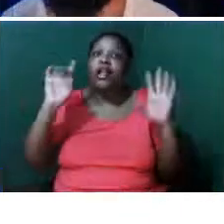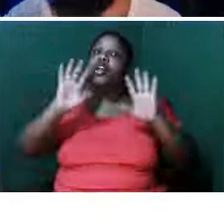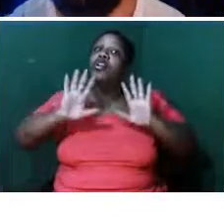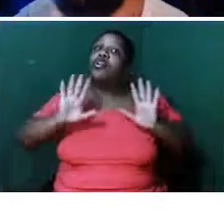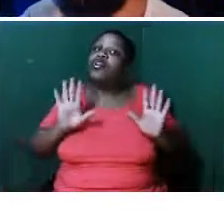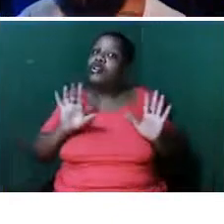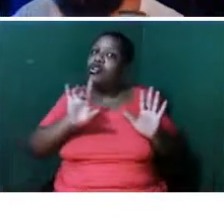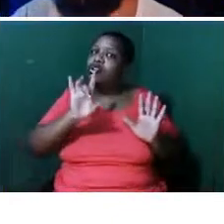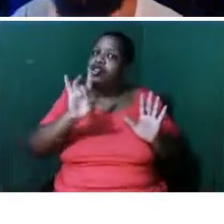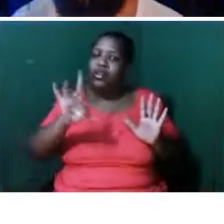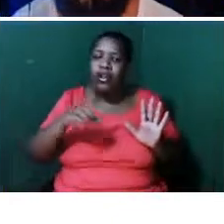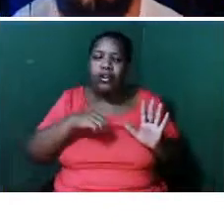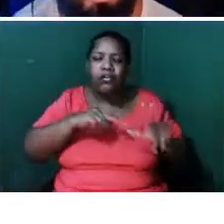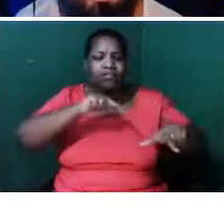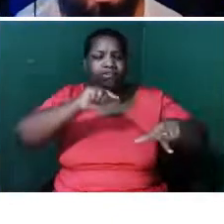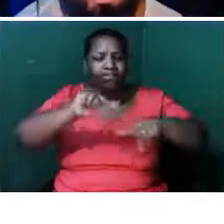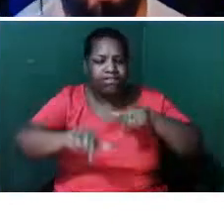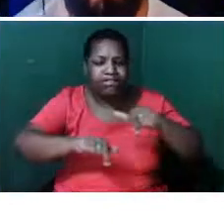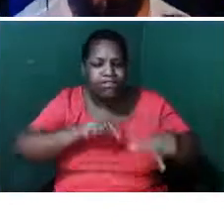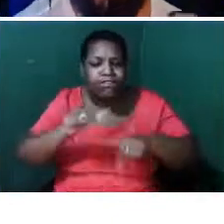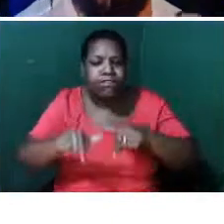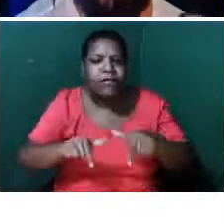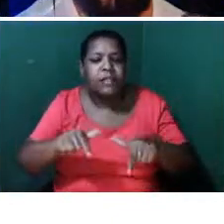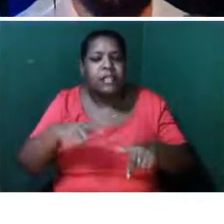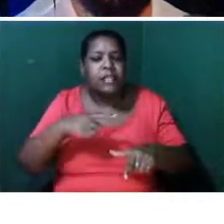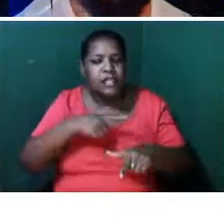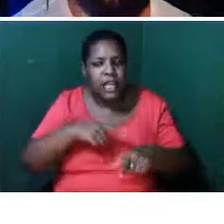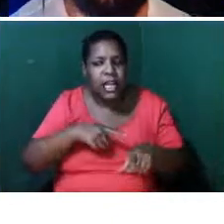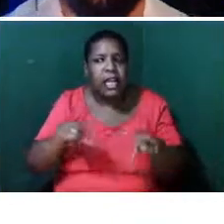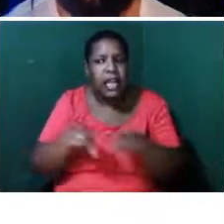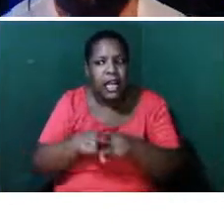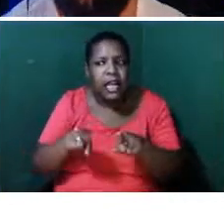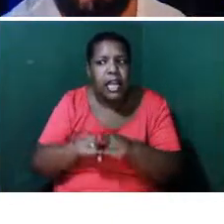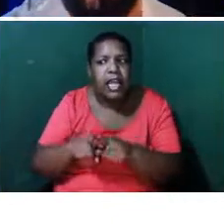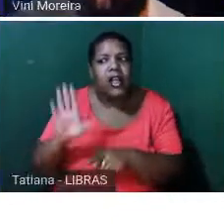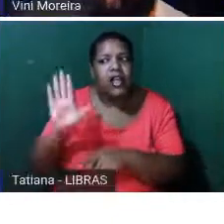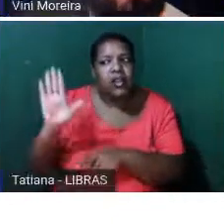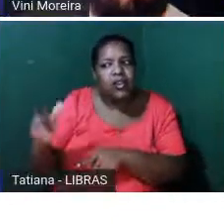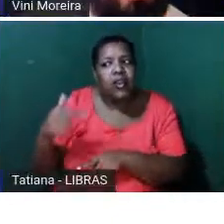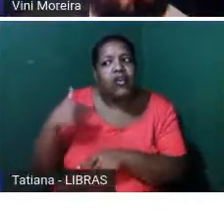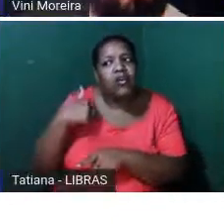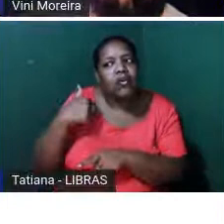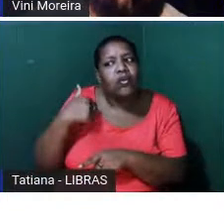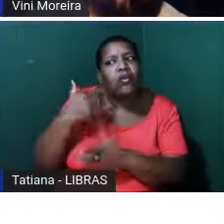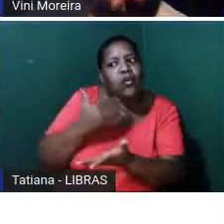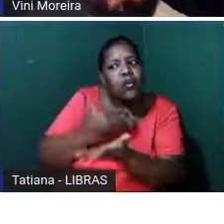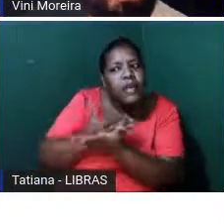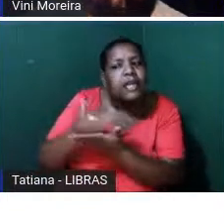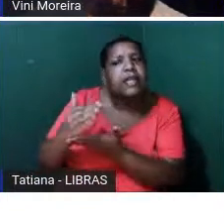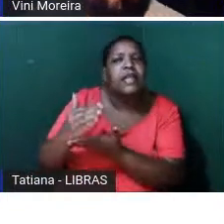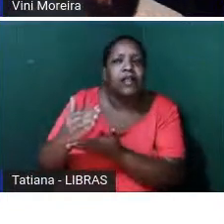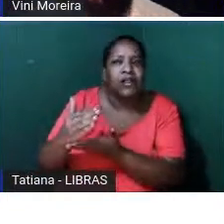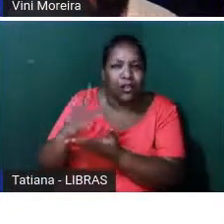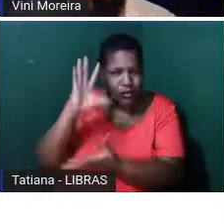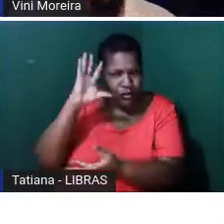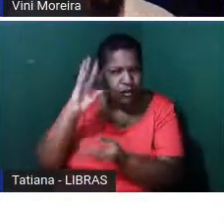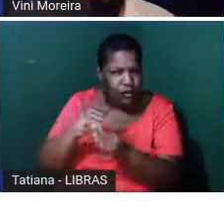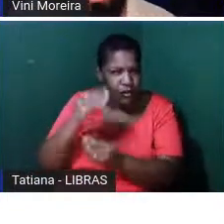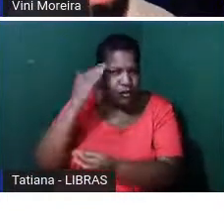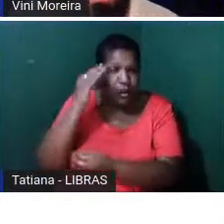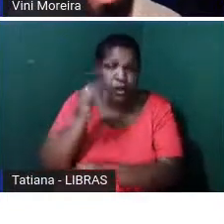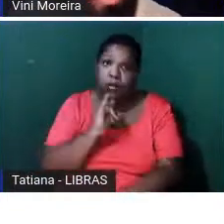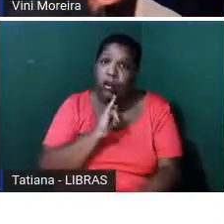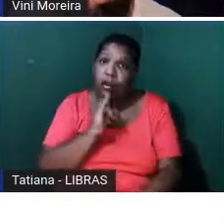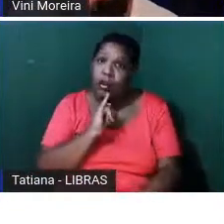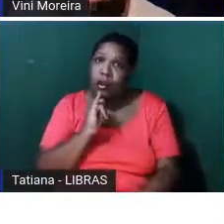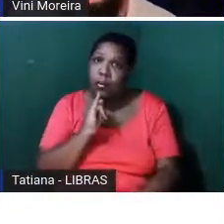a gente tiver trabalhando em um projeto que a gente já tá nele desde o início entende por